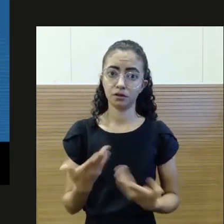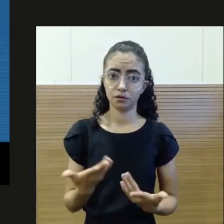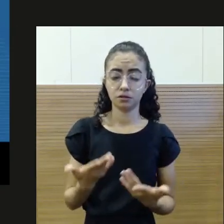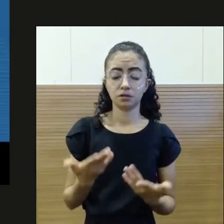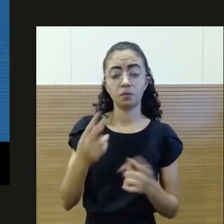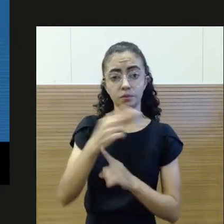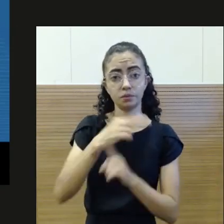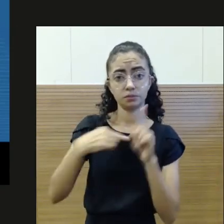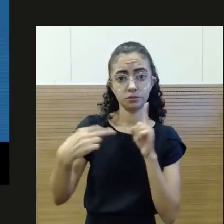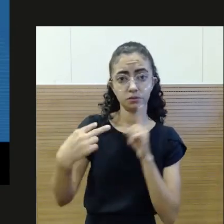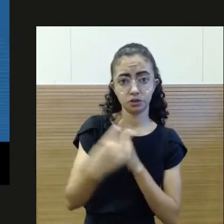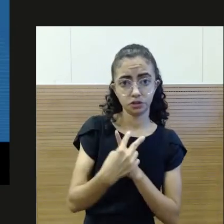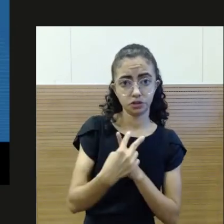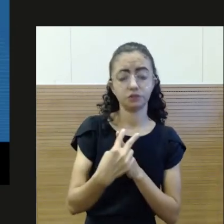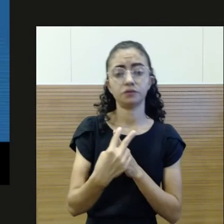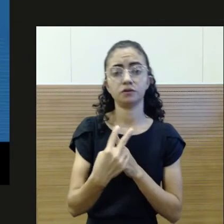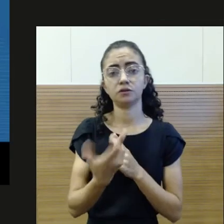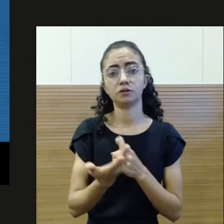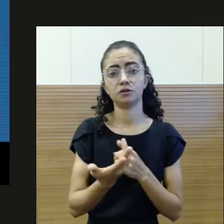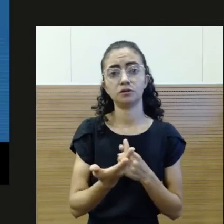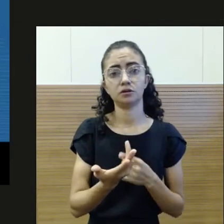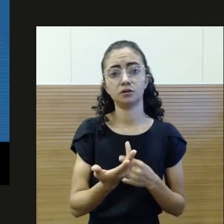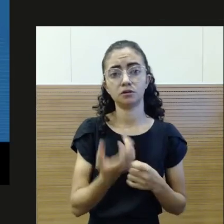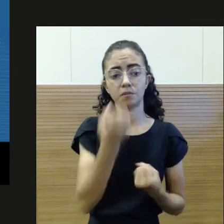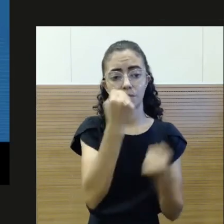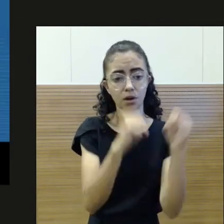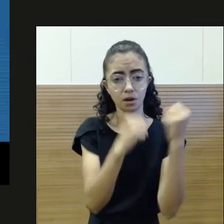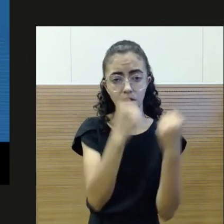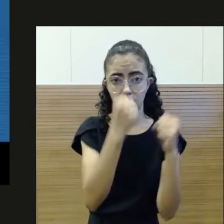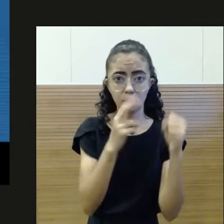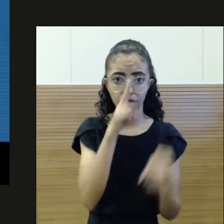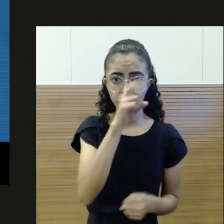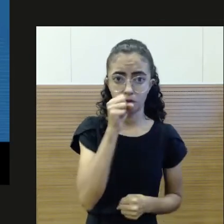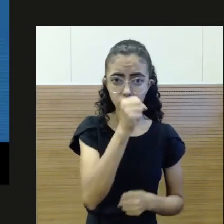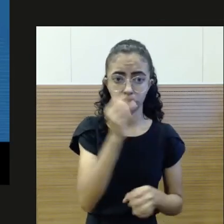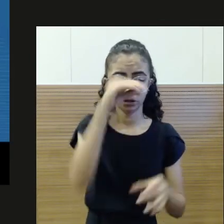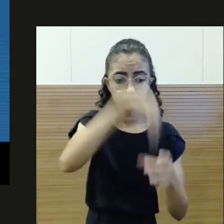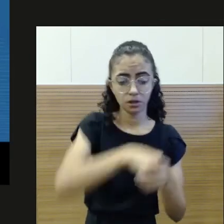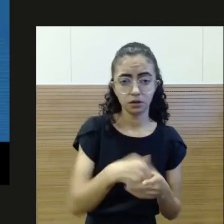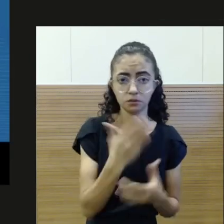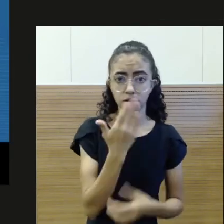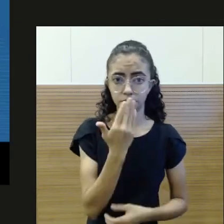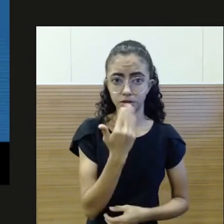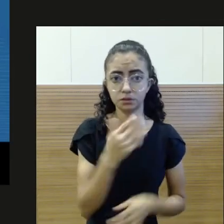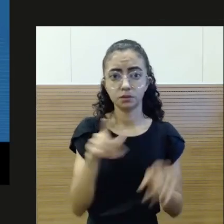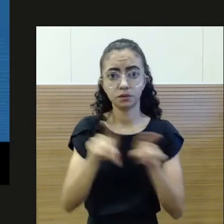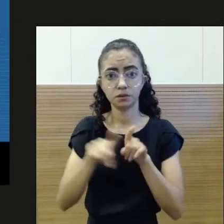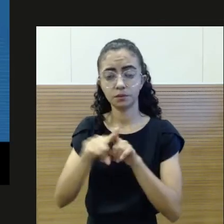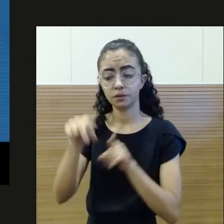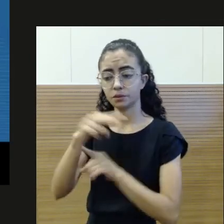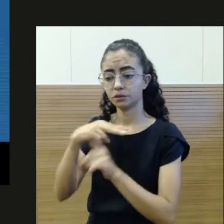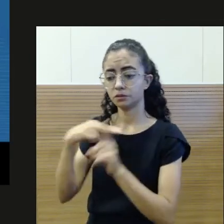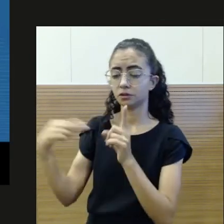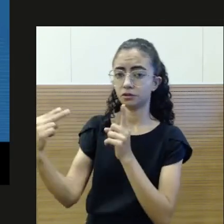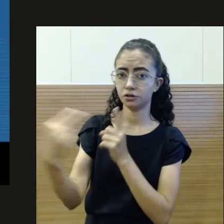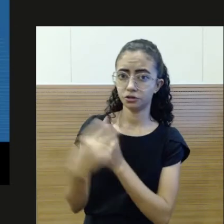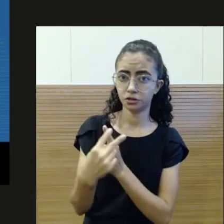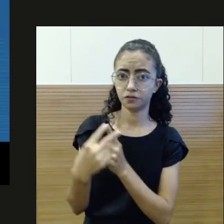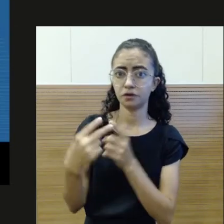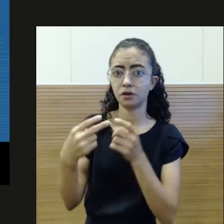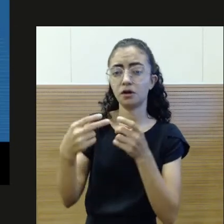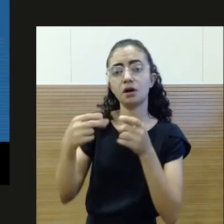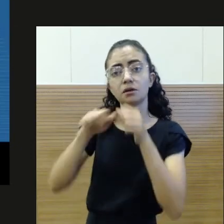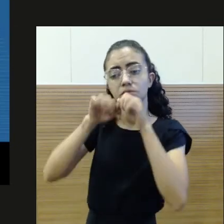ponto de vista da presença dos ultraprocessados na alimentação, quanto no ponto de vista da expansão das